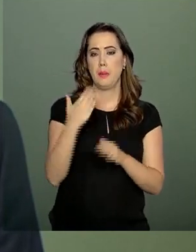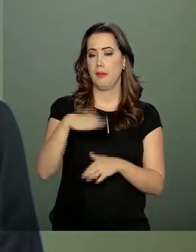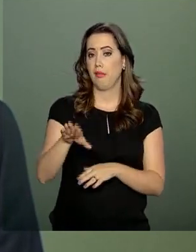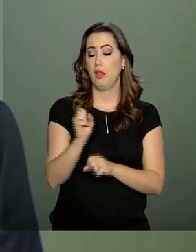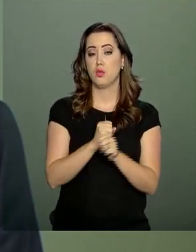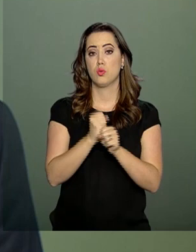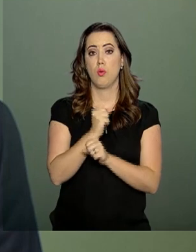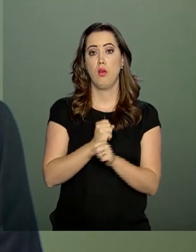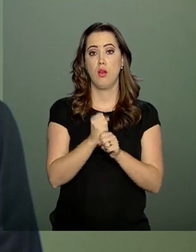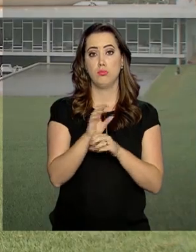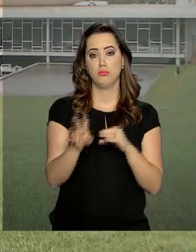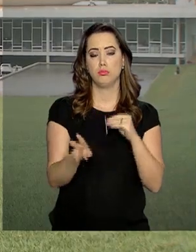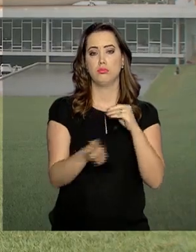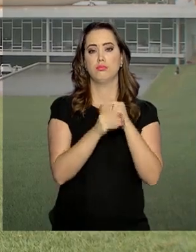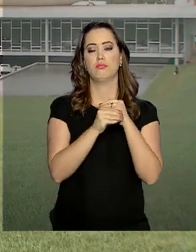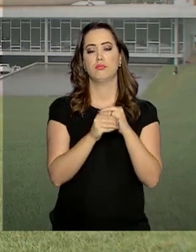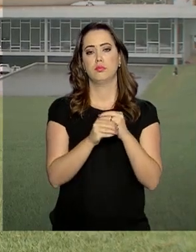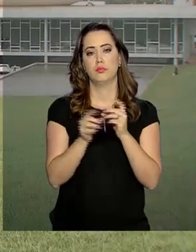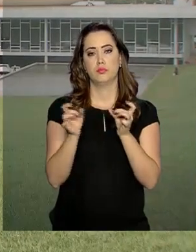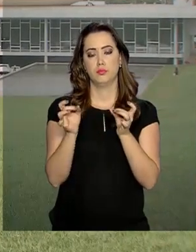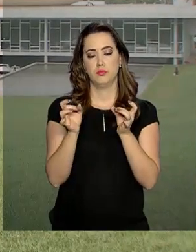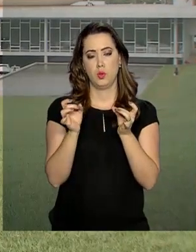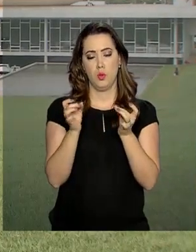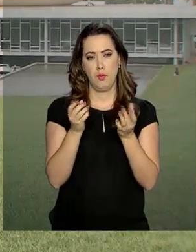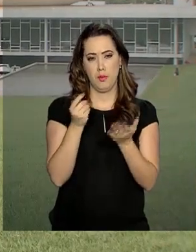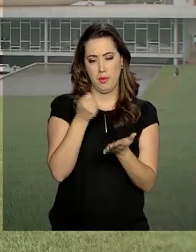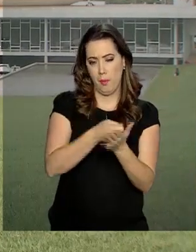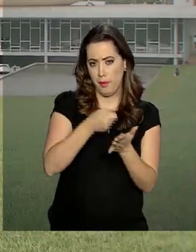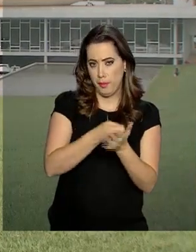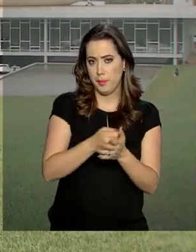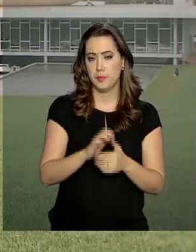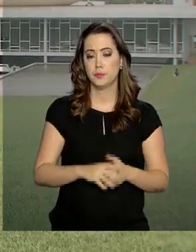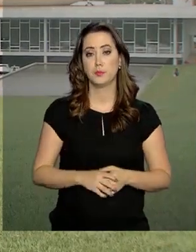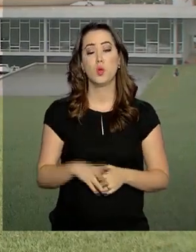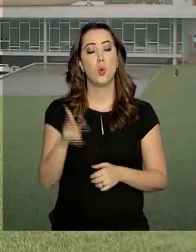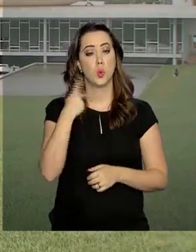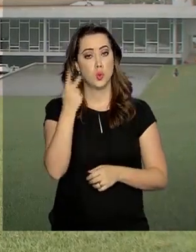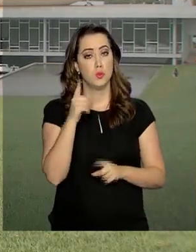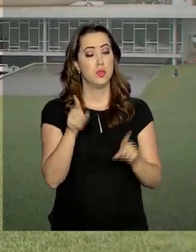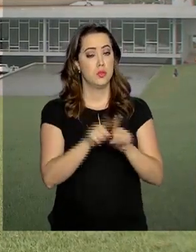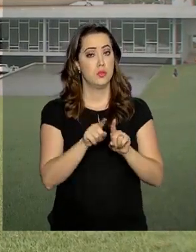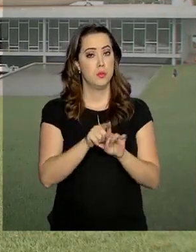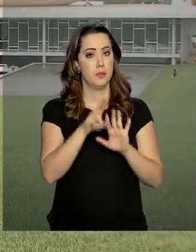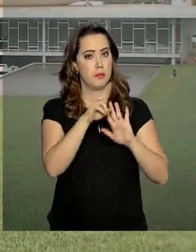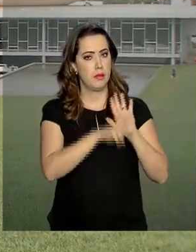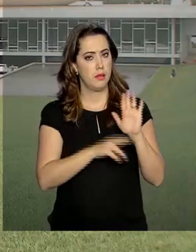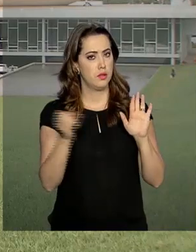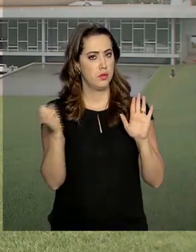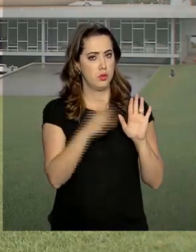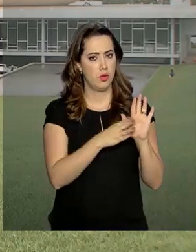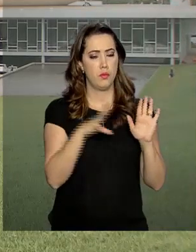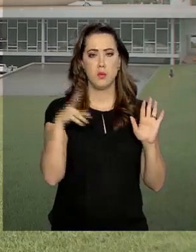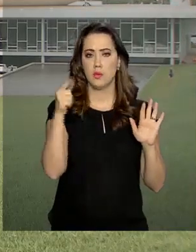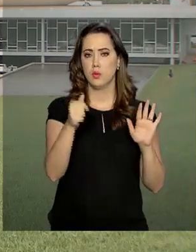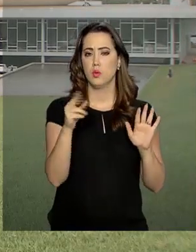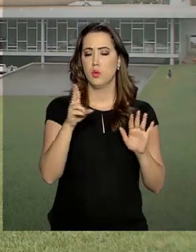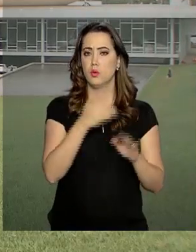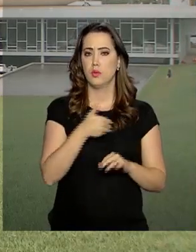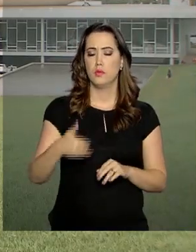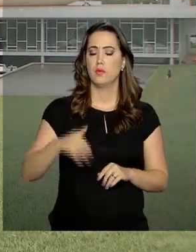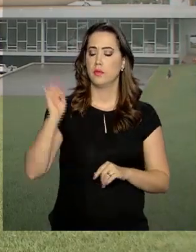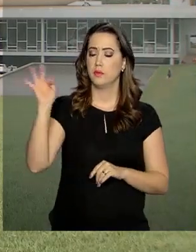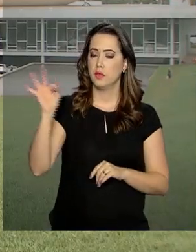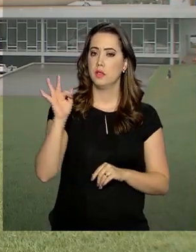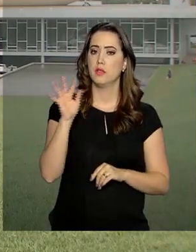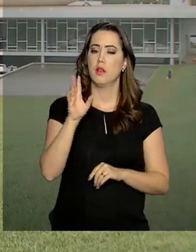ano, complementar esse valor. Os políticos não vão ficar de fora da nova Previdência. As regras vão valer para todos, União, Estados